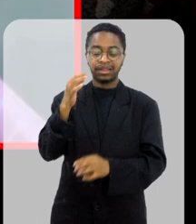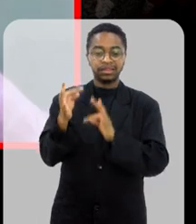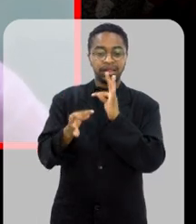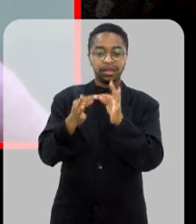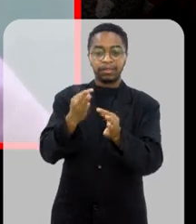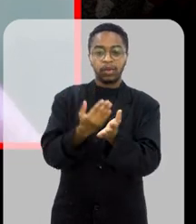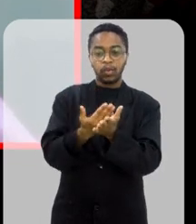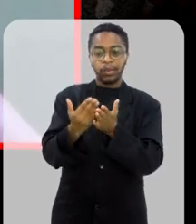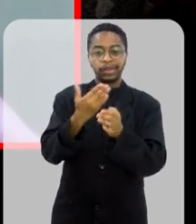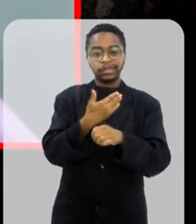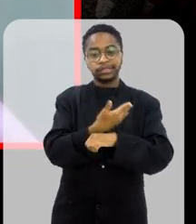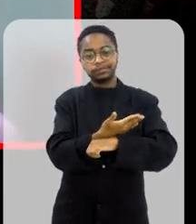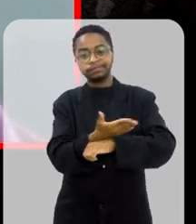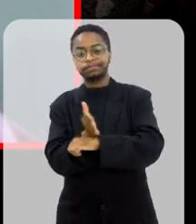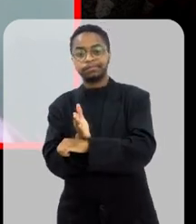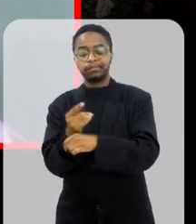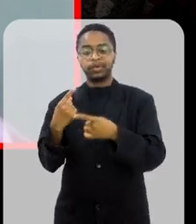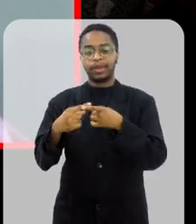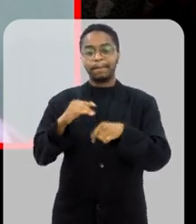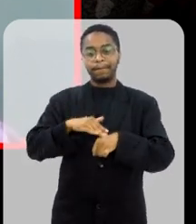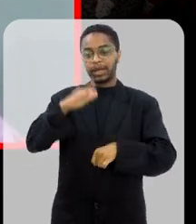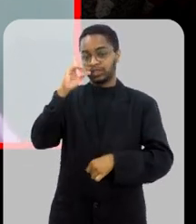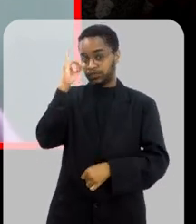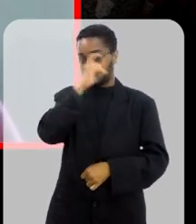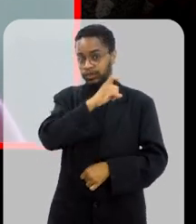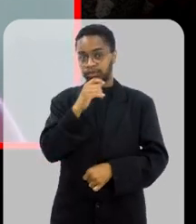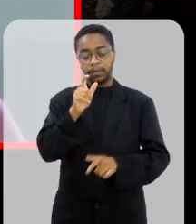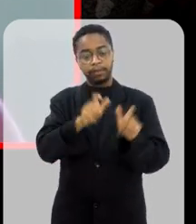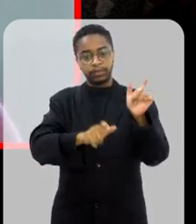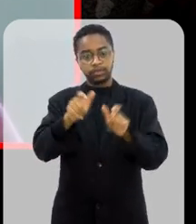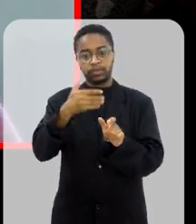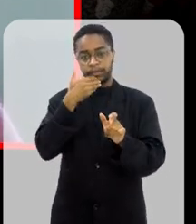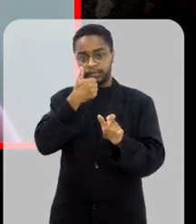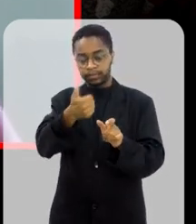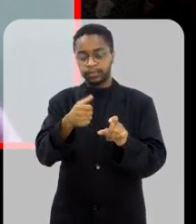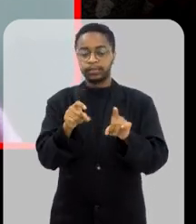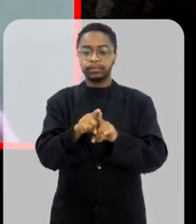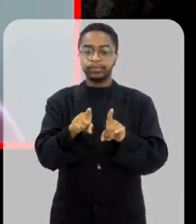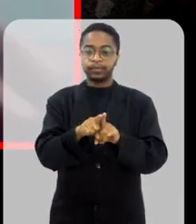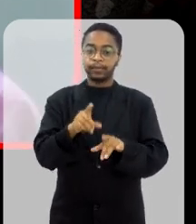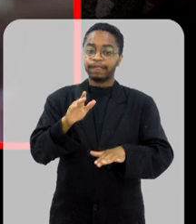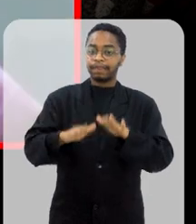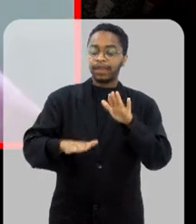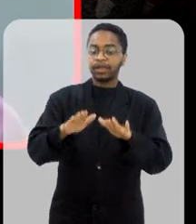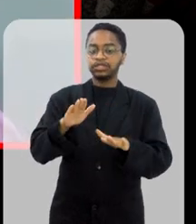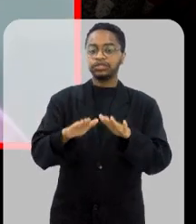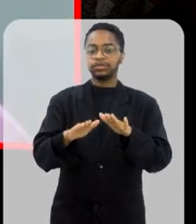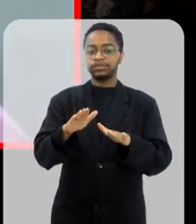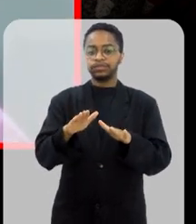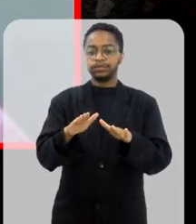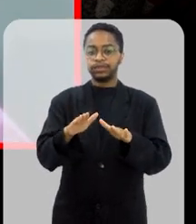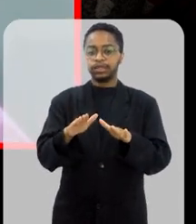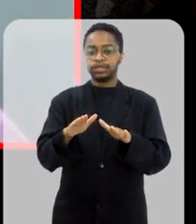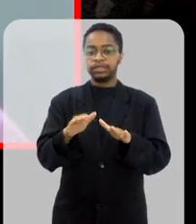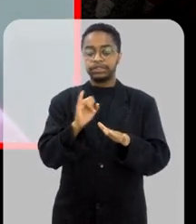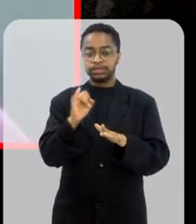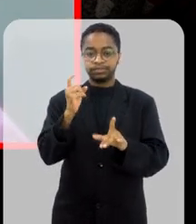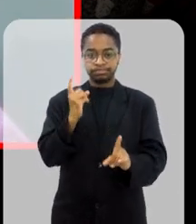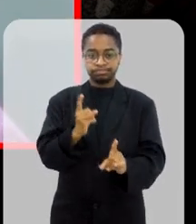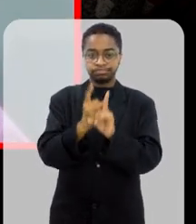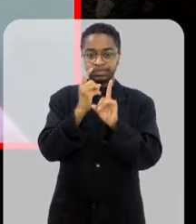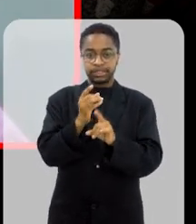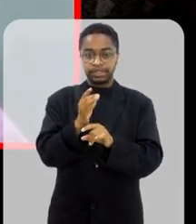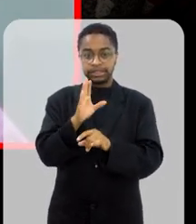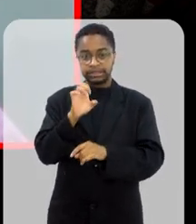que o tratamento comece tarde e tenha mais dificuldade para a pessoa melhorar. E muitas das vezes, com o